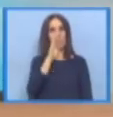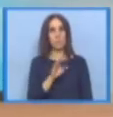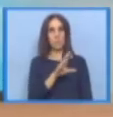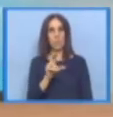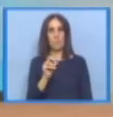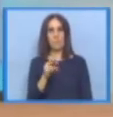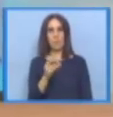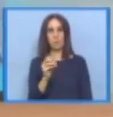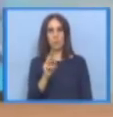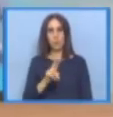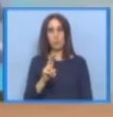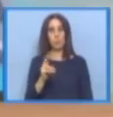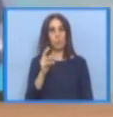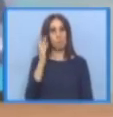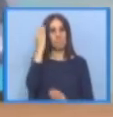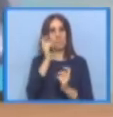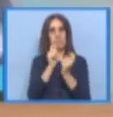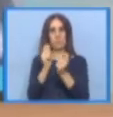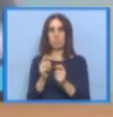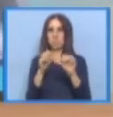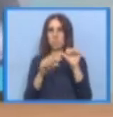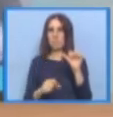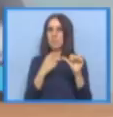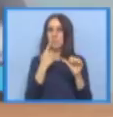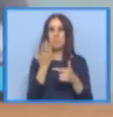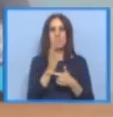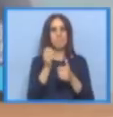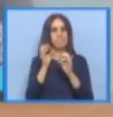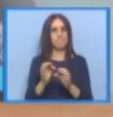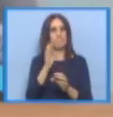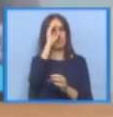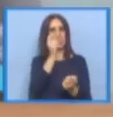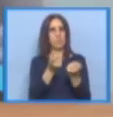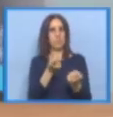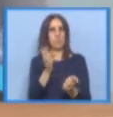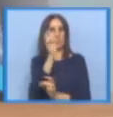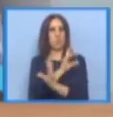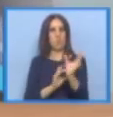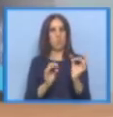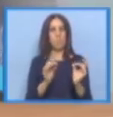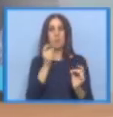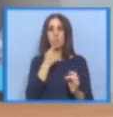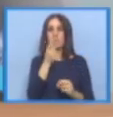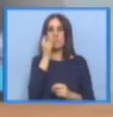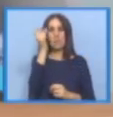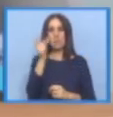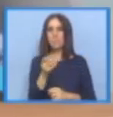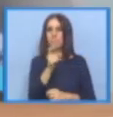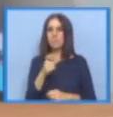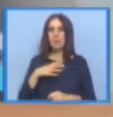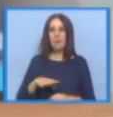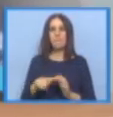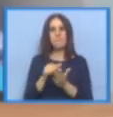isso na homilia da sua edificação, é um verdadeiro exemplo para os governantes da Europa. Como disse, ele sempre procurou a paz entre os